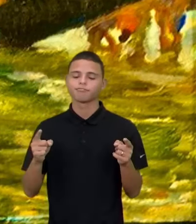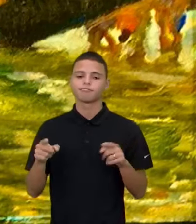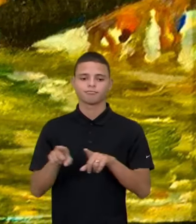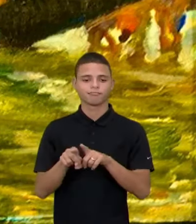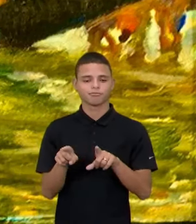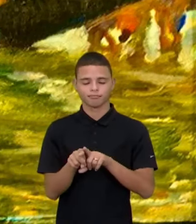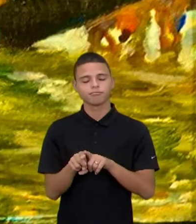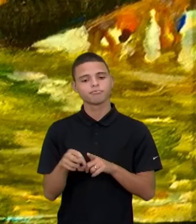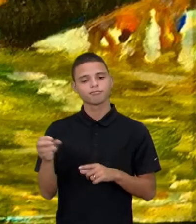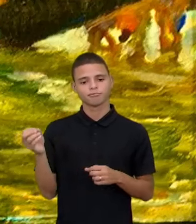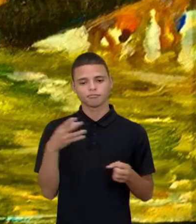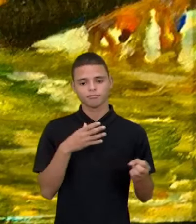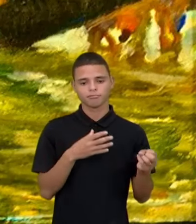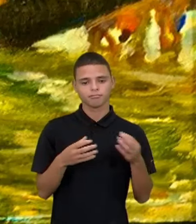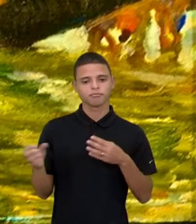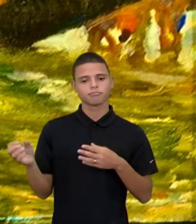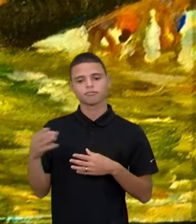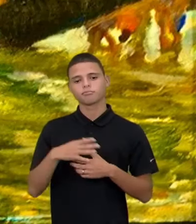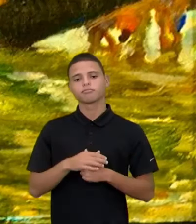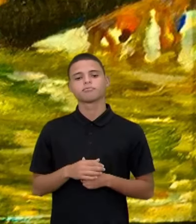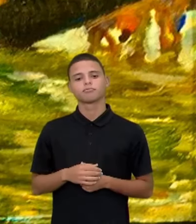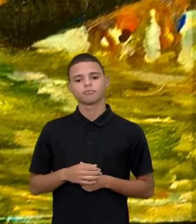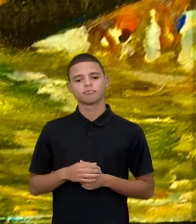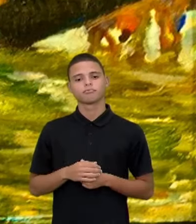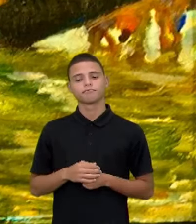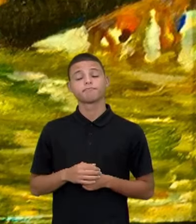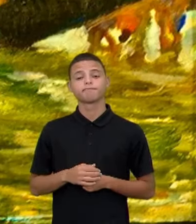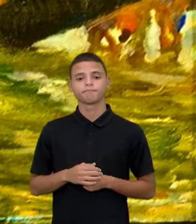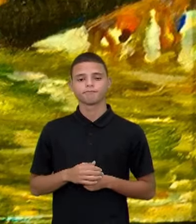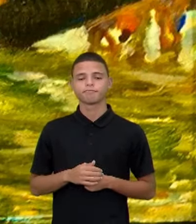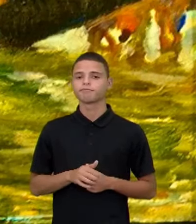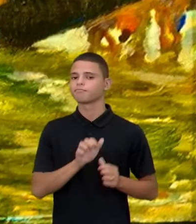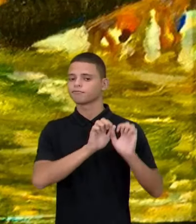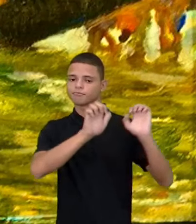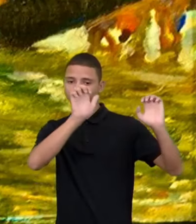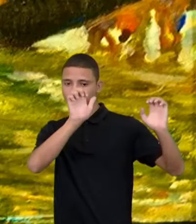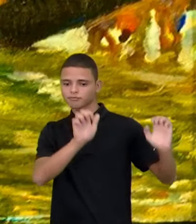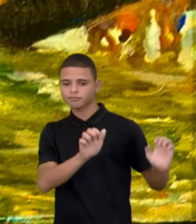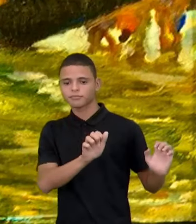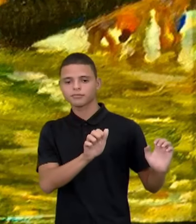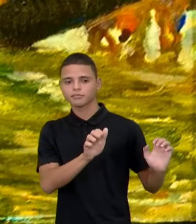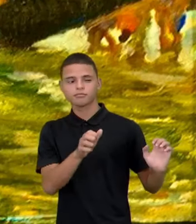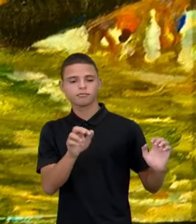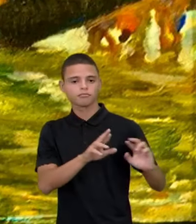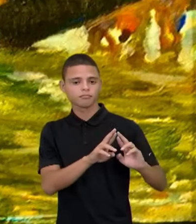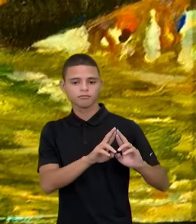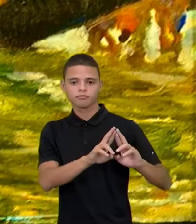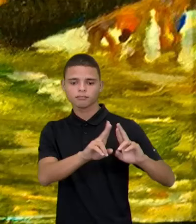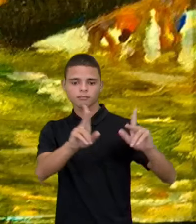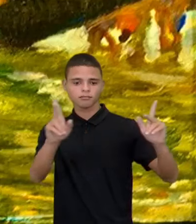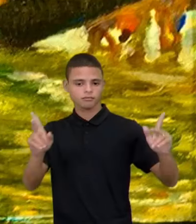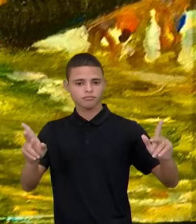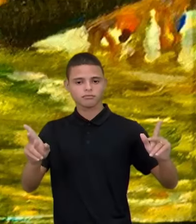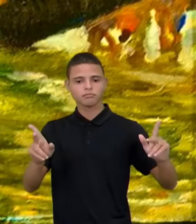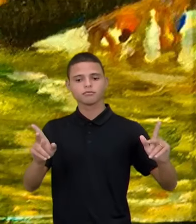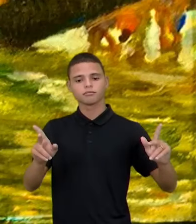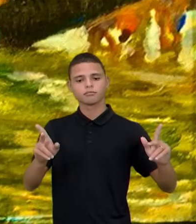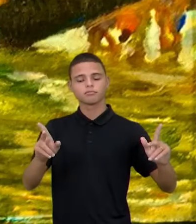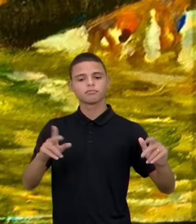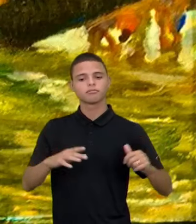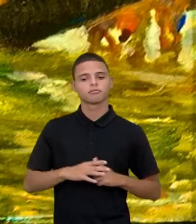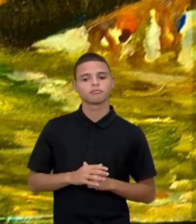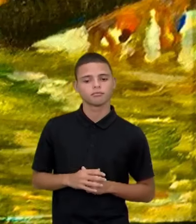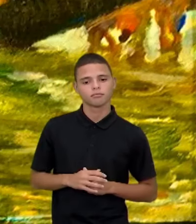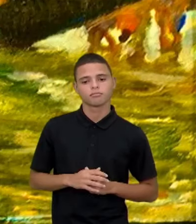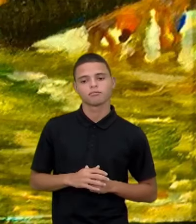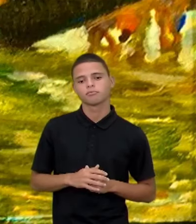diferente. A música também tem muita inovação. Nós temos estruturações diferentes na hora de produzir as